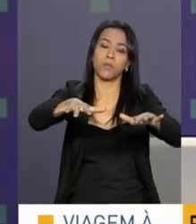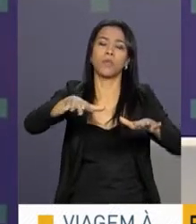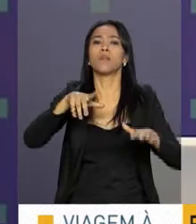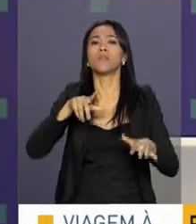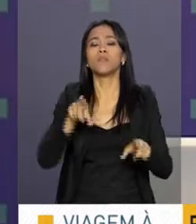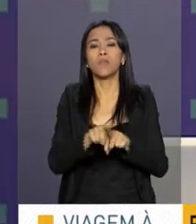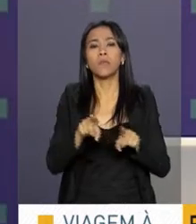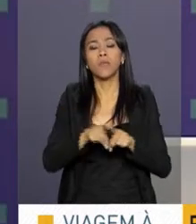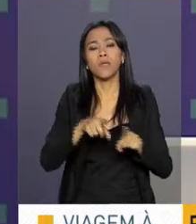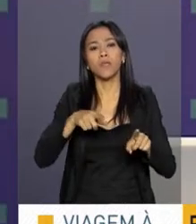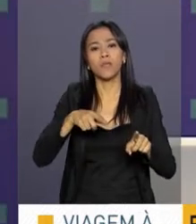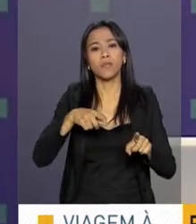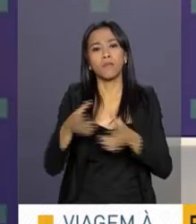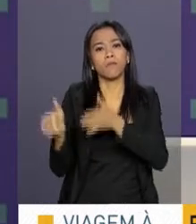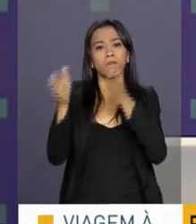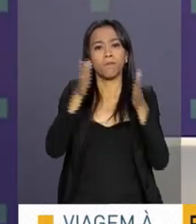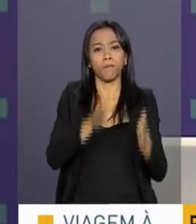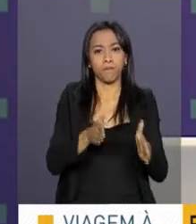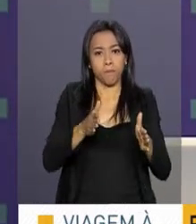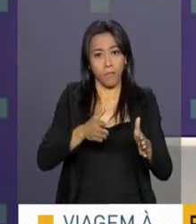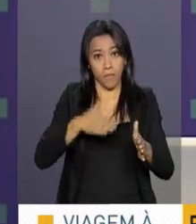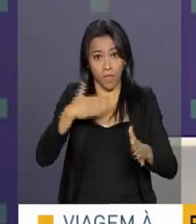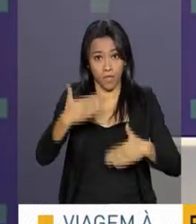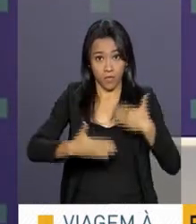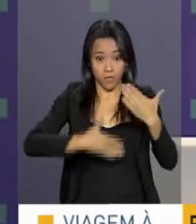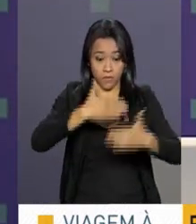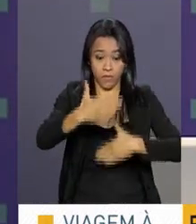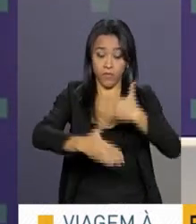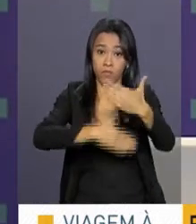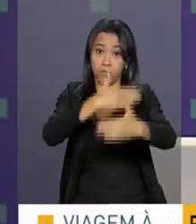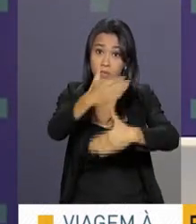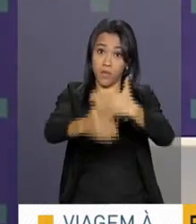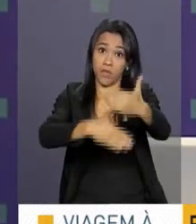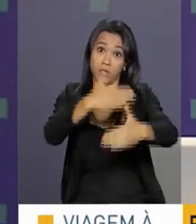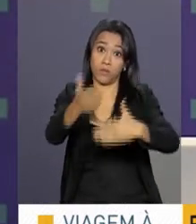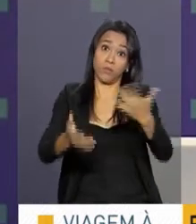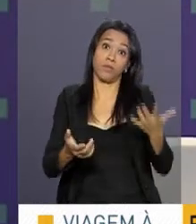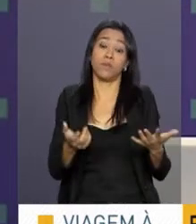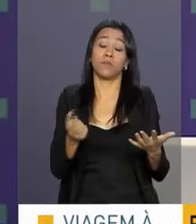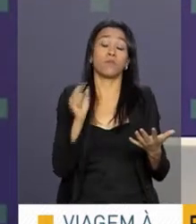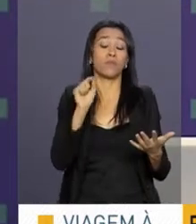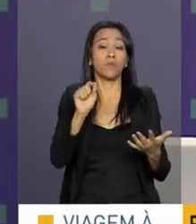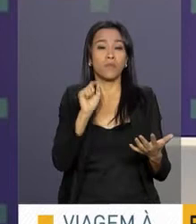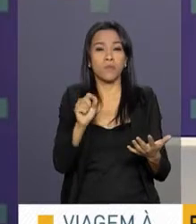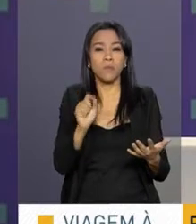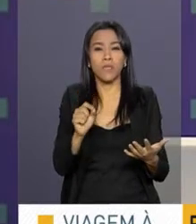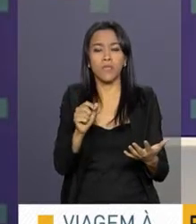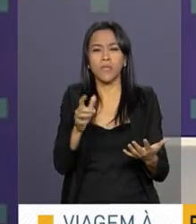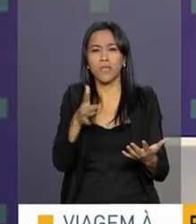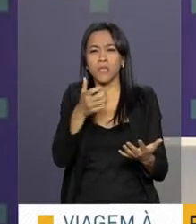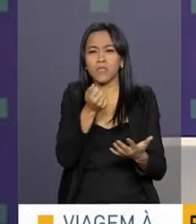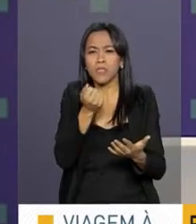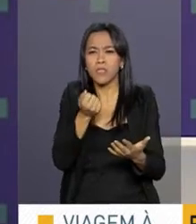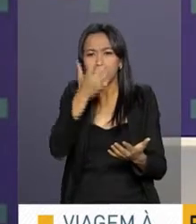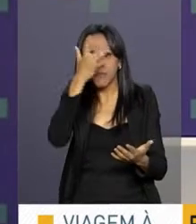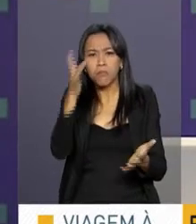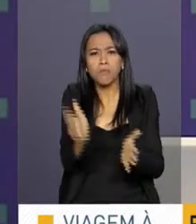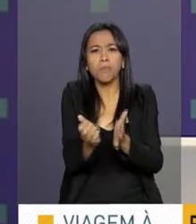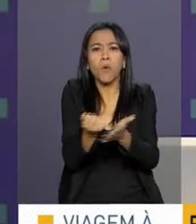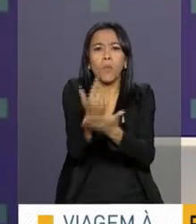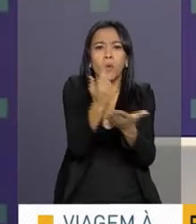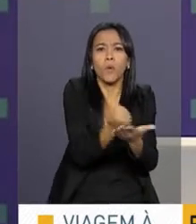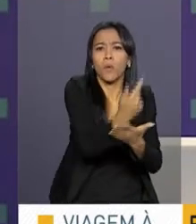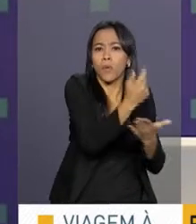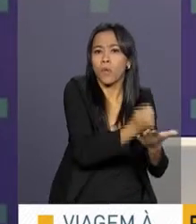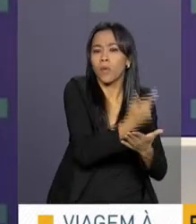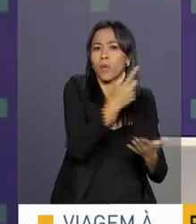Crescimento da participação das camadas de menor renda no país no mercado de consumo, através da